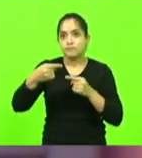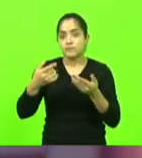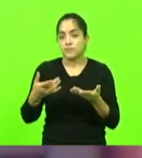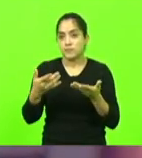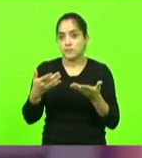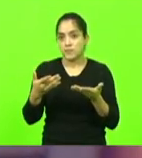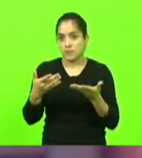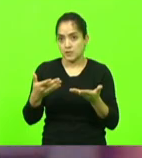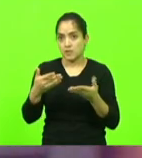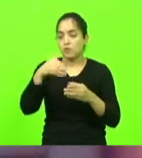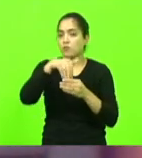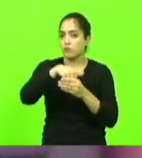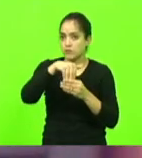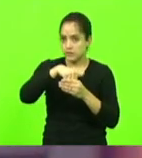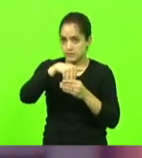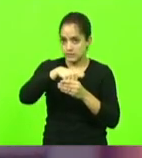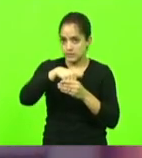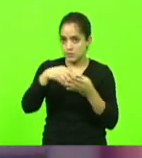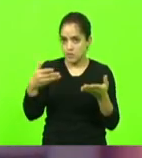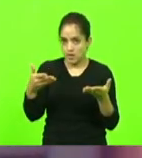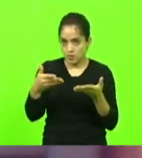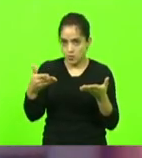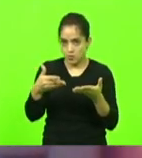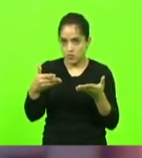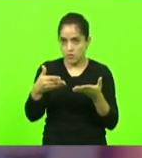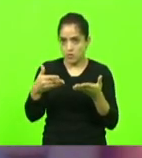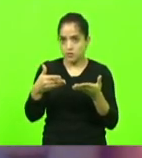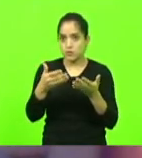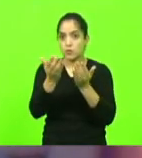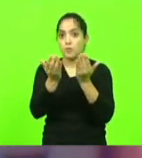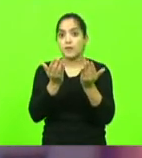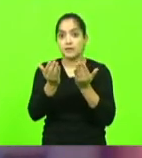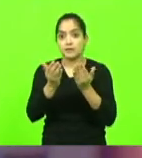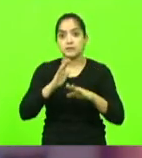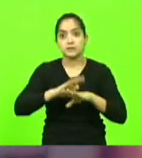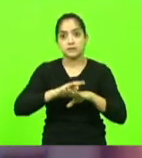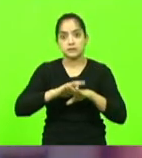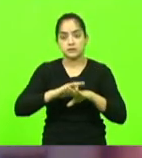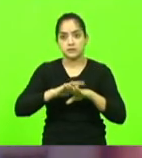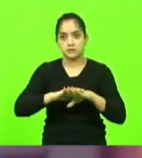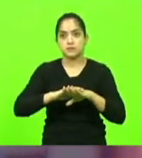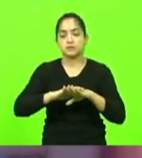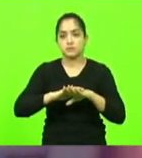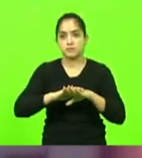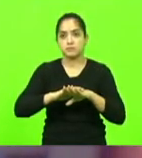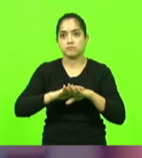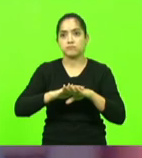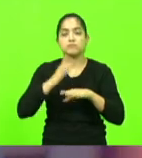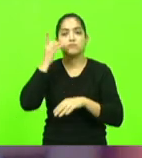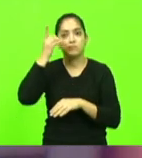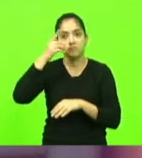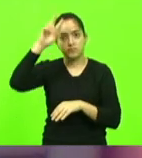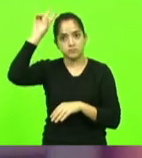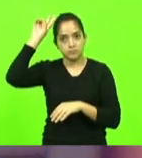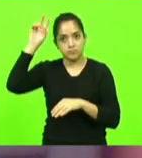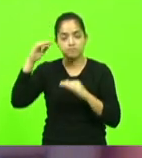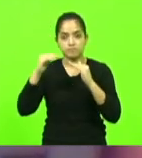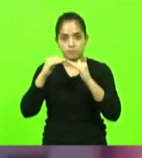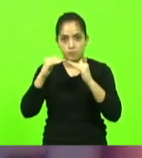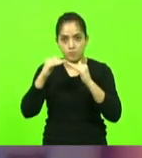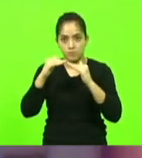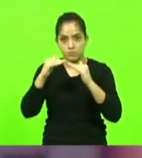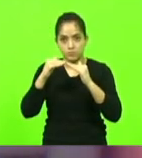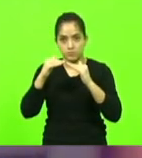em votação o parecer do relator, deputado Vicente Caropresso. Quem concorda com